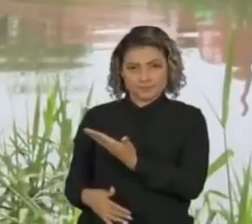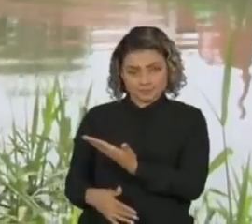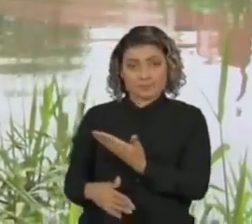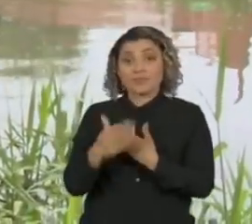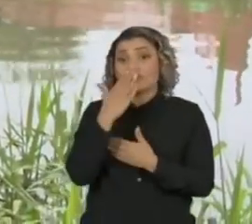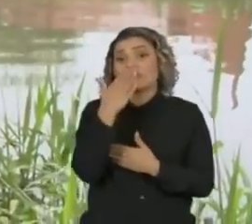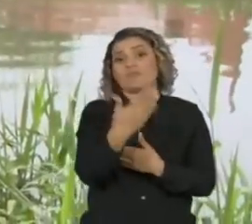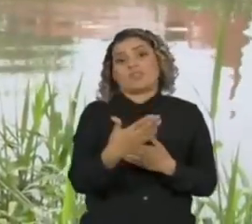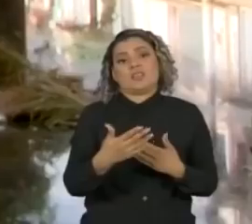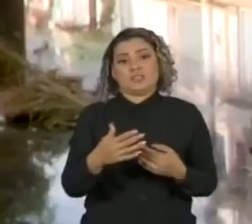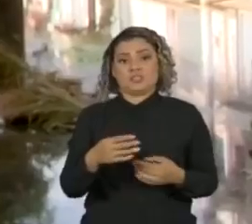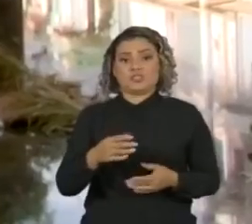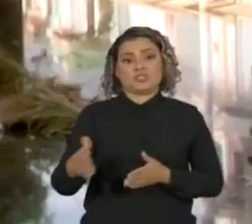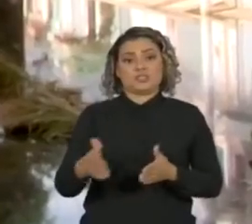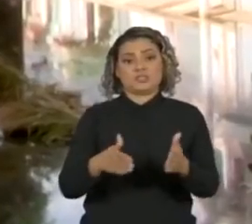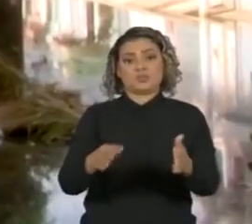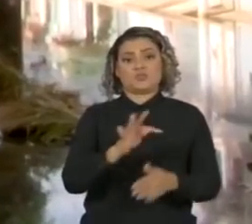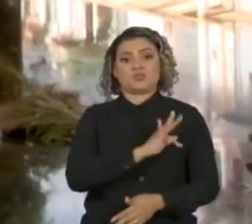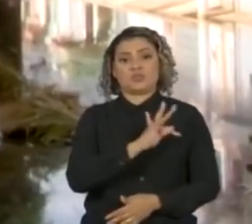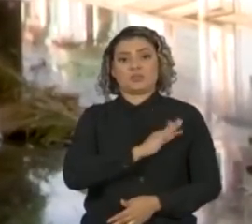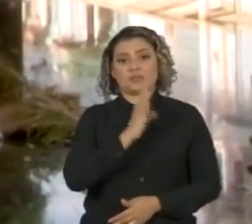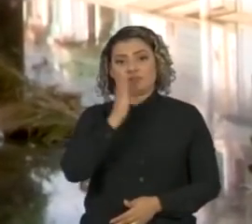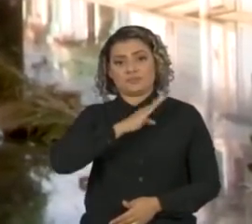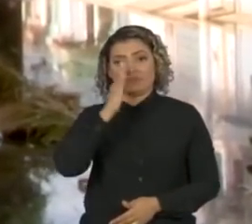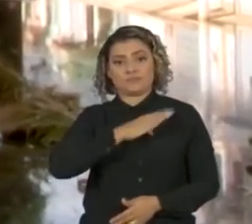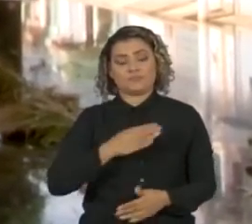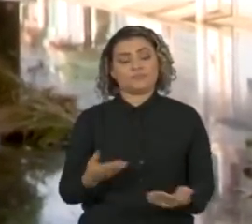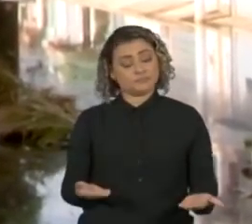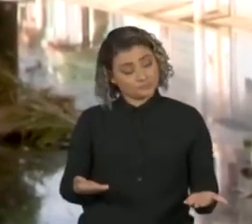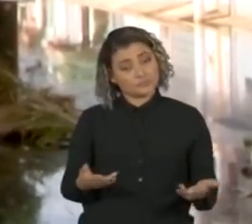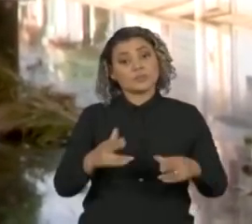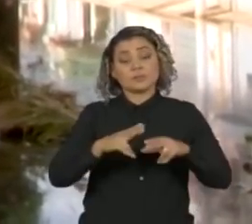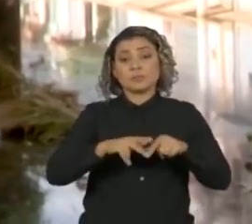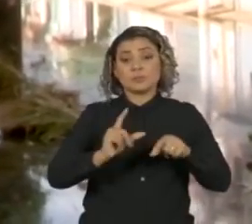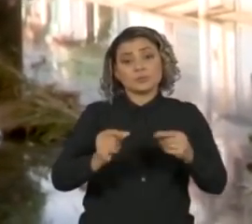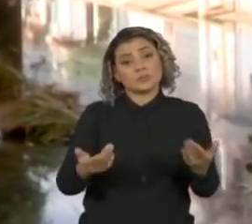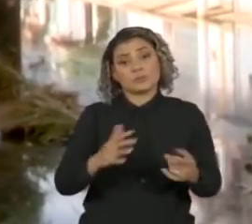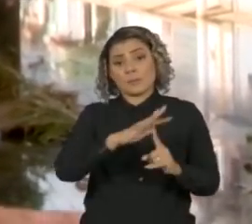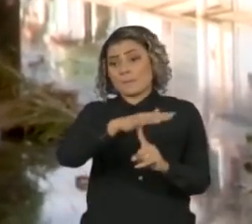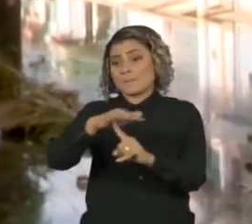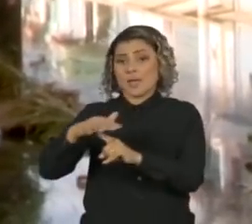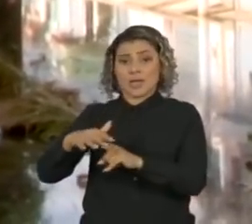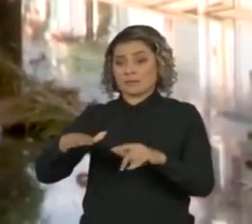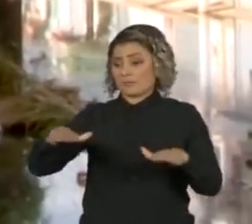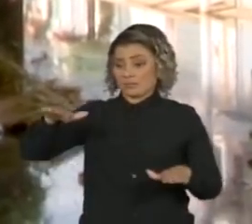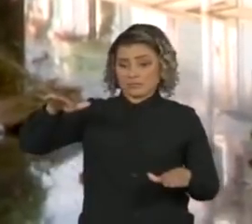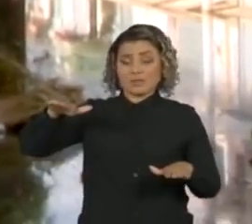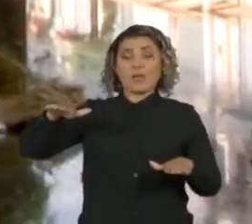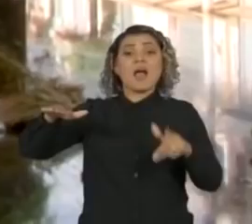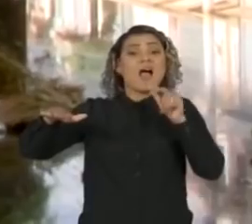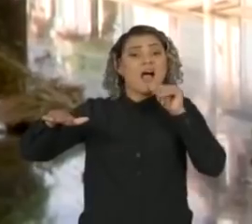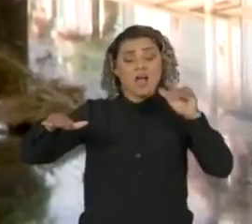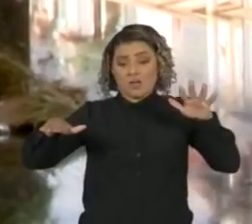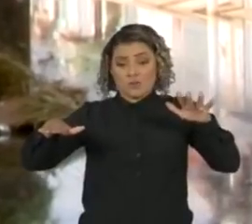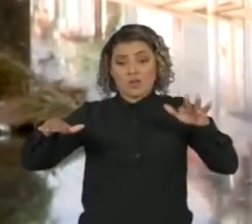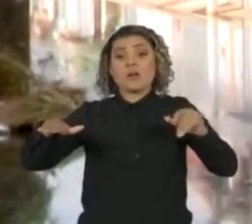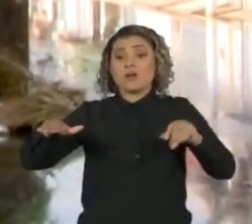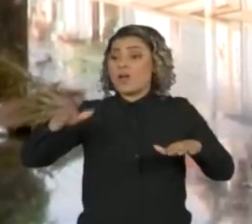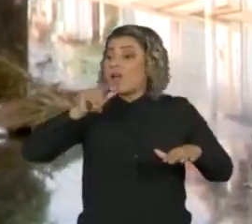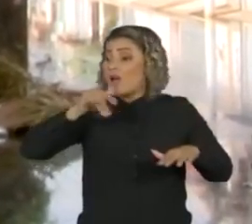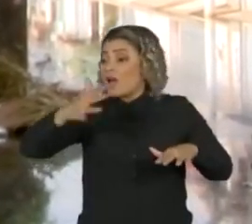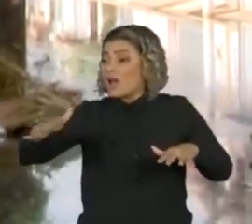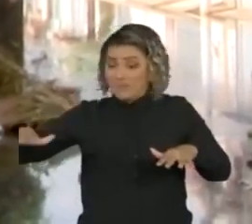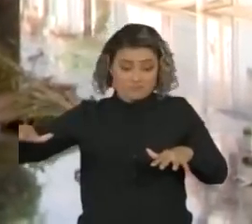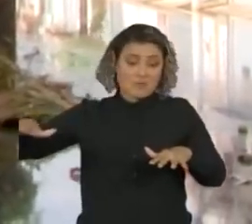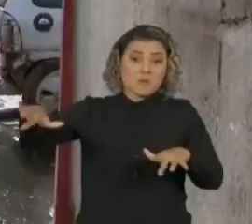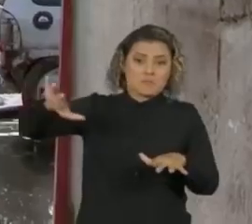beira do rio Tietê. O parque foi aterrado mais alto do que a rua. Aí a água que ia para dentro da lagoa que tinha no parque,